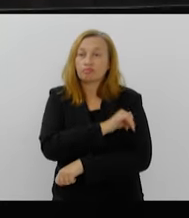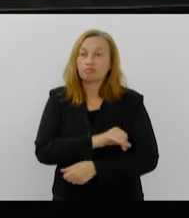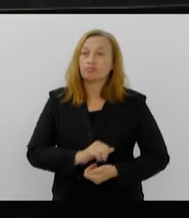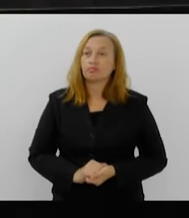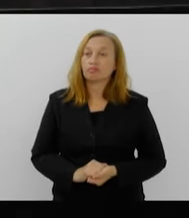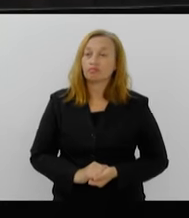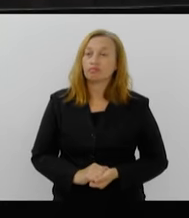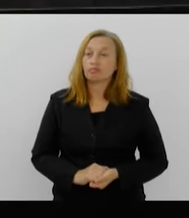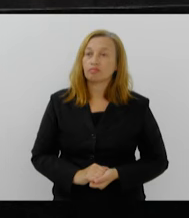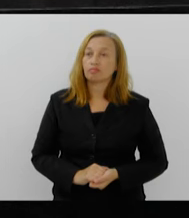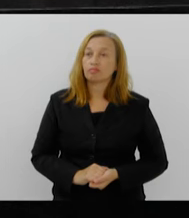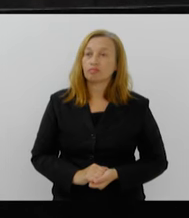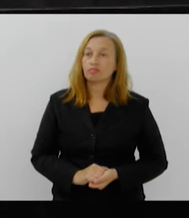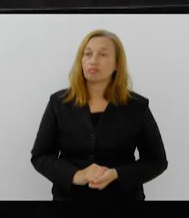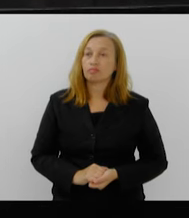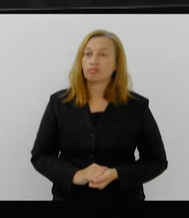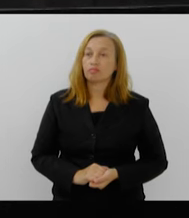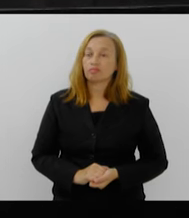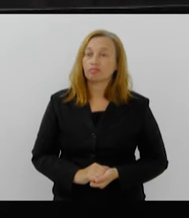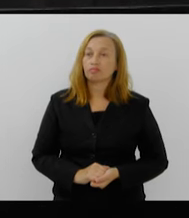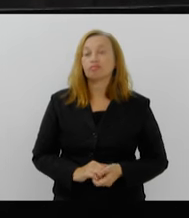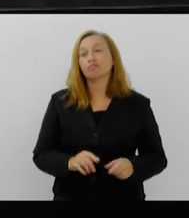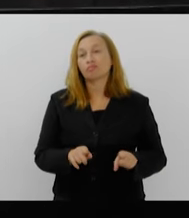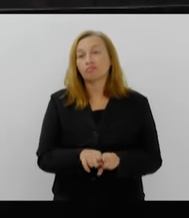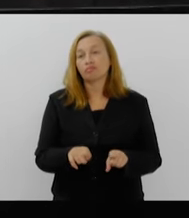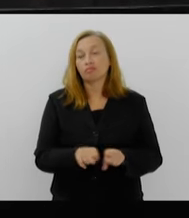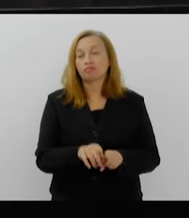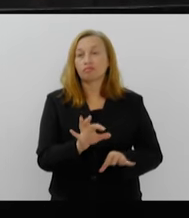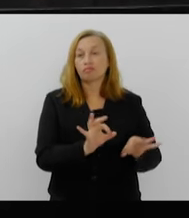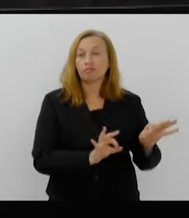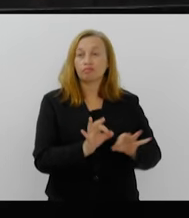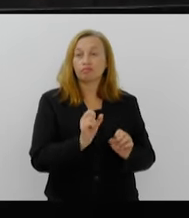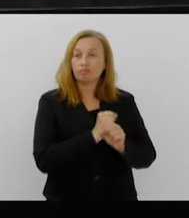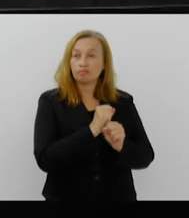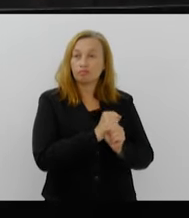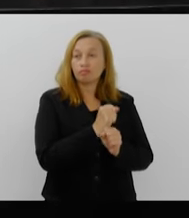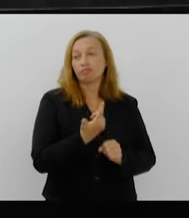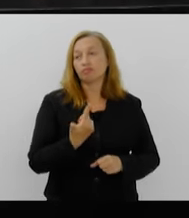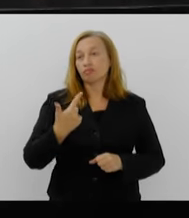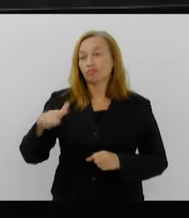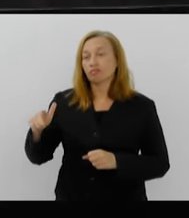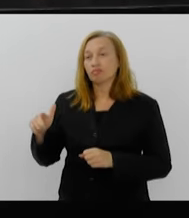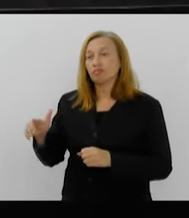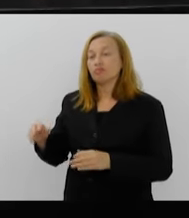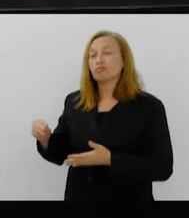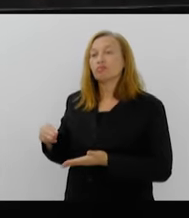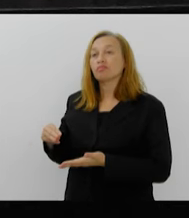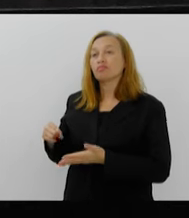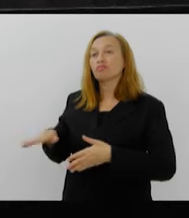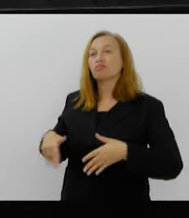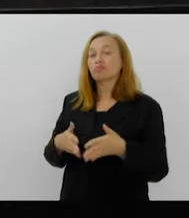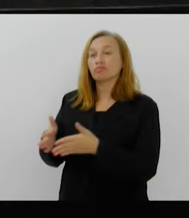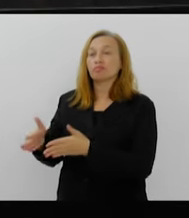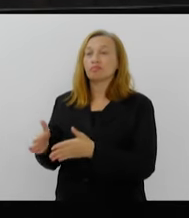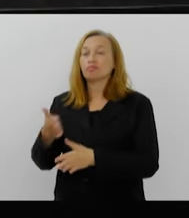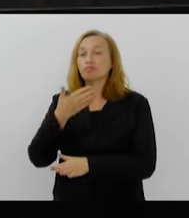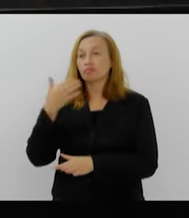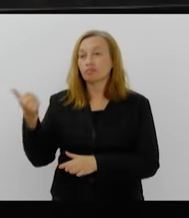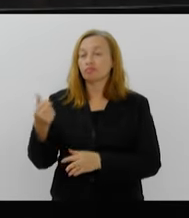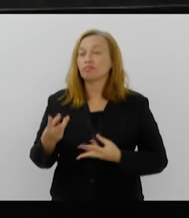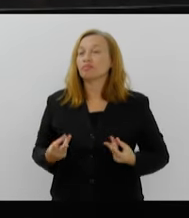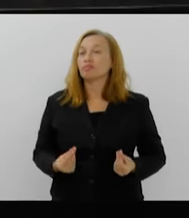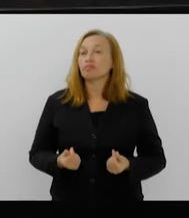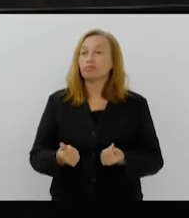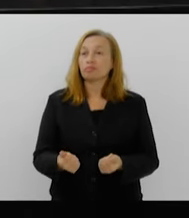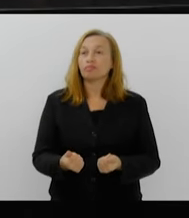nem mesmo com o plano plurianual, que prevê, dentre outras metas, a melhoria